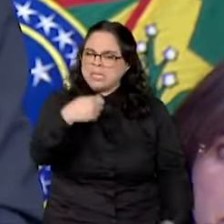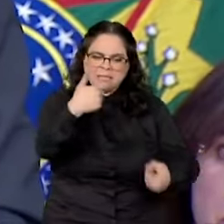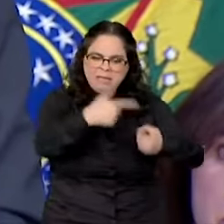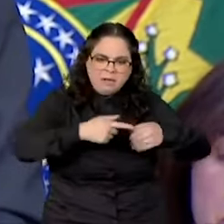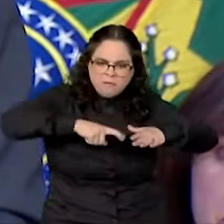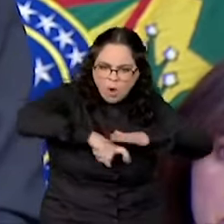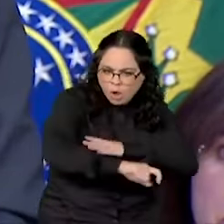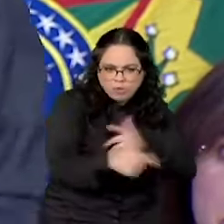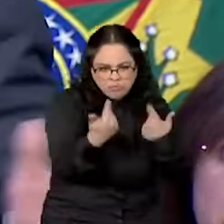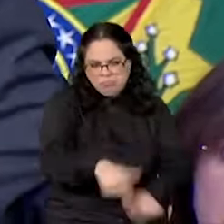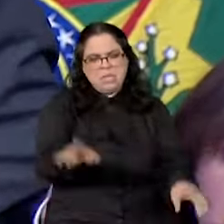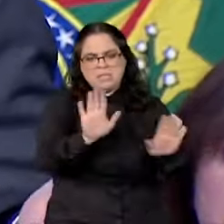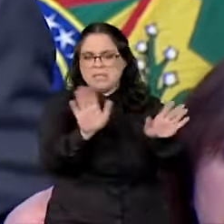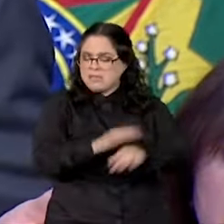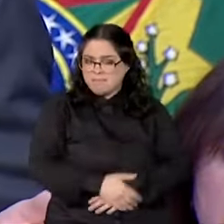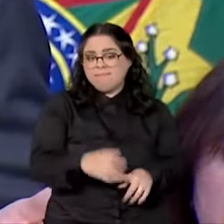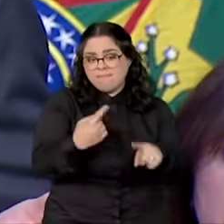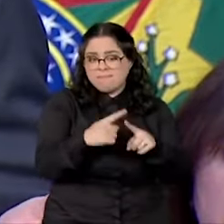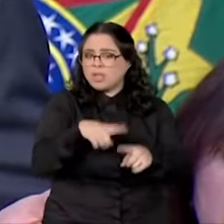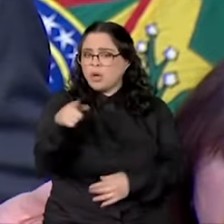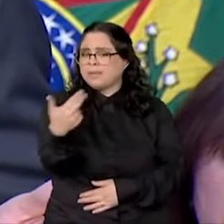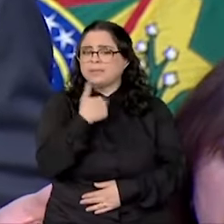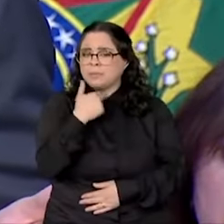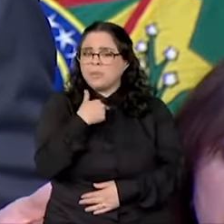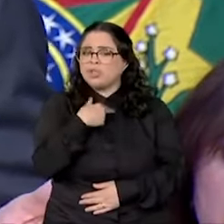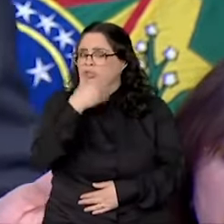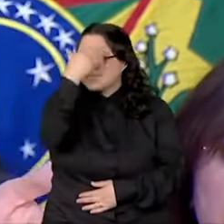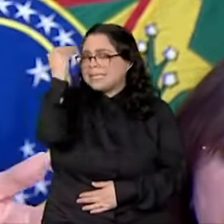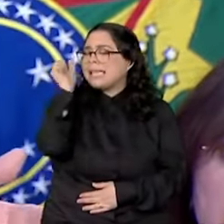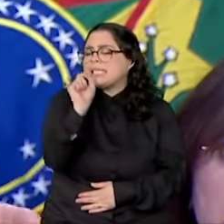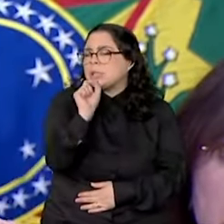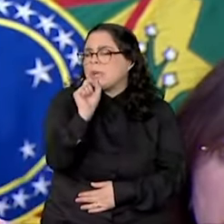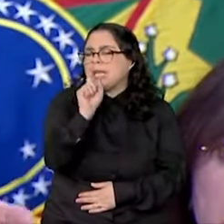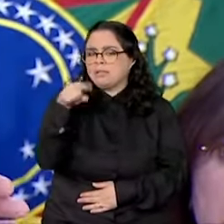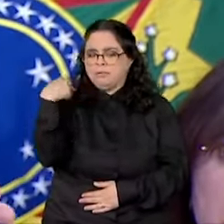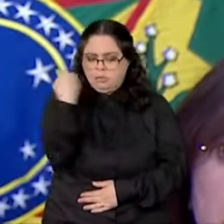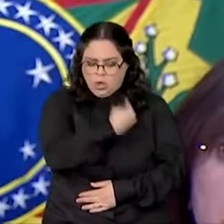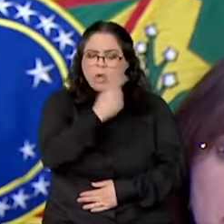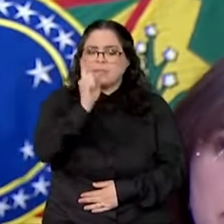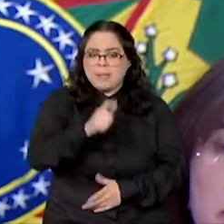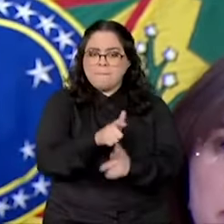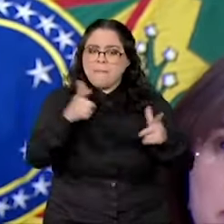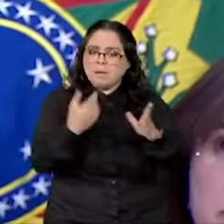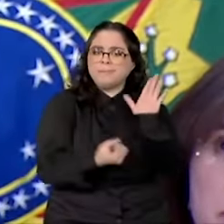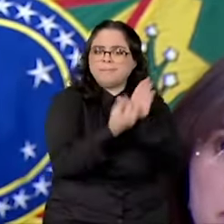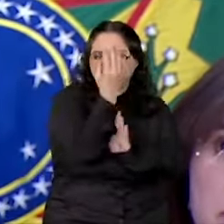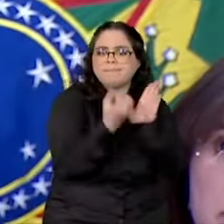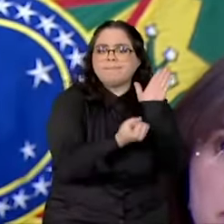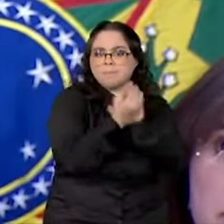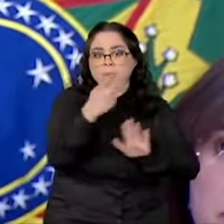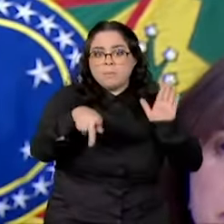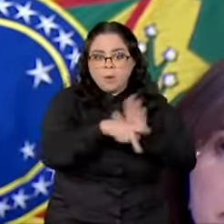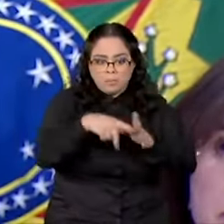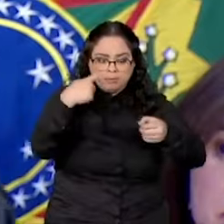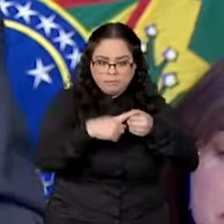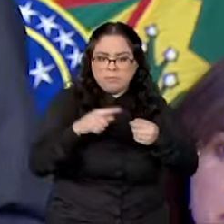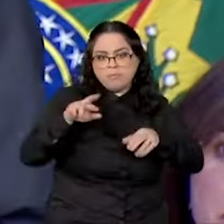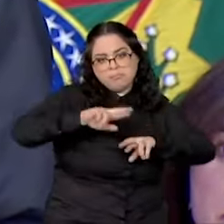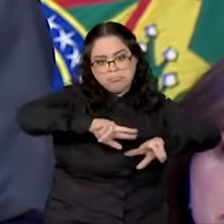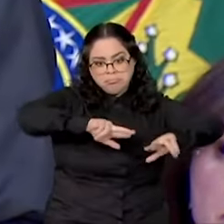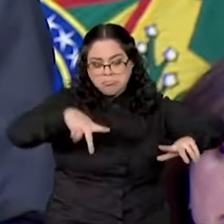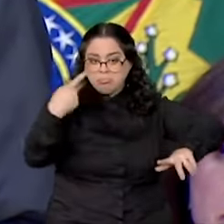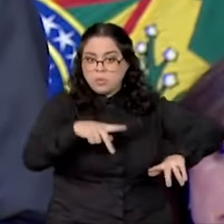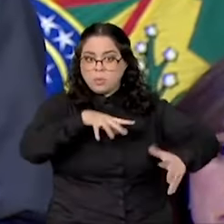combustível fóssil. Afinal de contas, nós não podemos nos esquecer que somos o maior produtor de combustível alternativo do